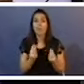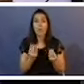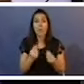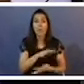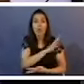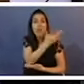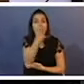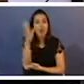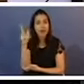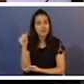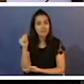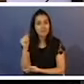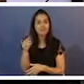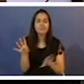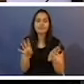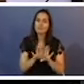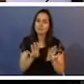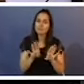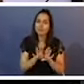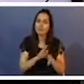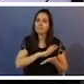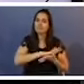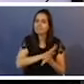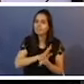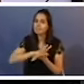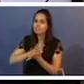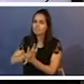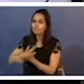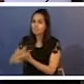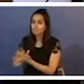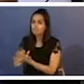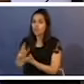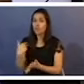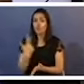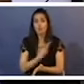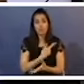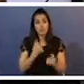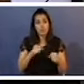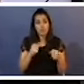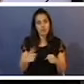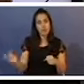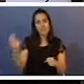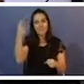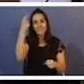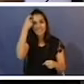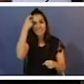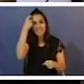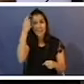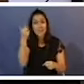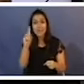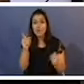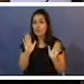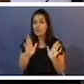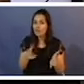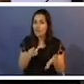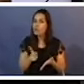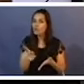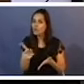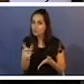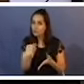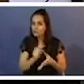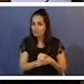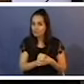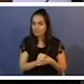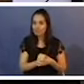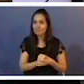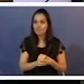e ela também está sendo prejudicada então nós precisamos nos concientizar e não deixar que isso continue